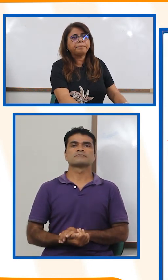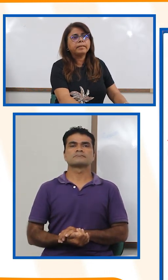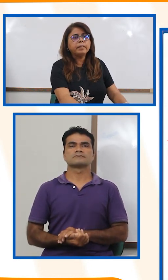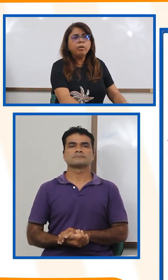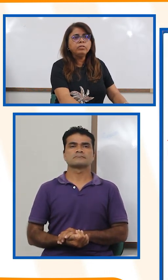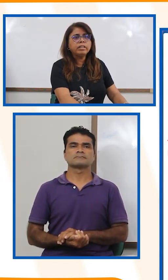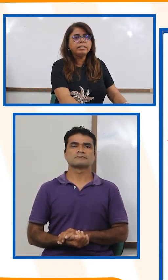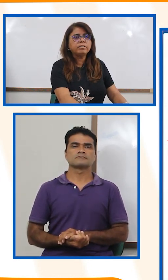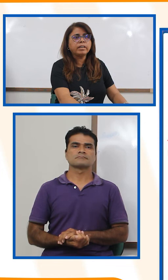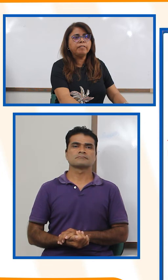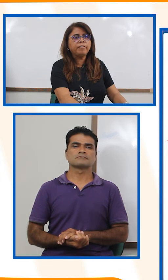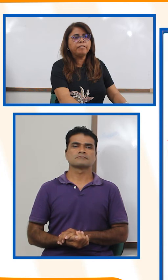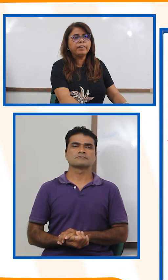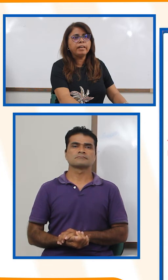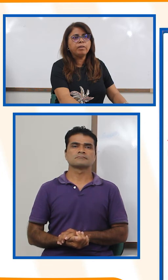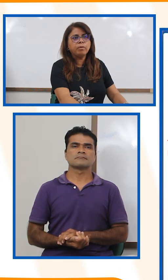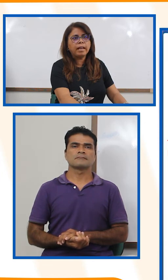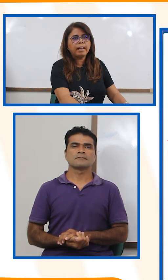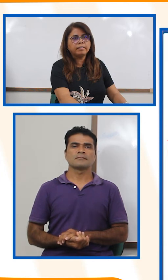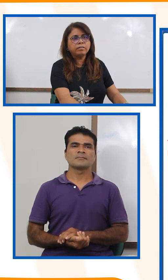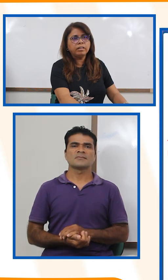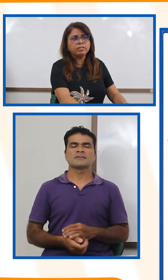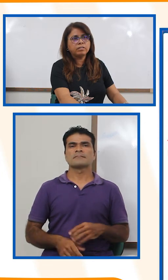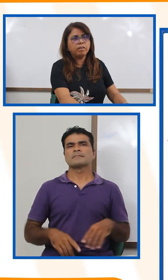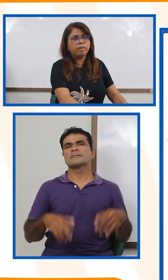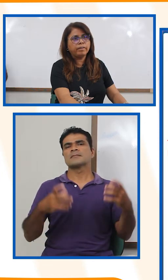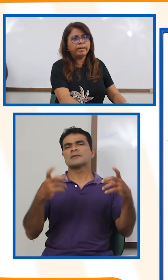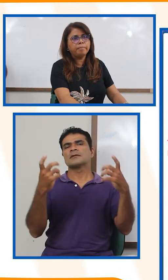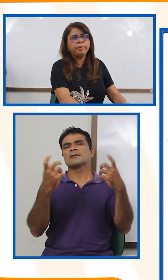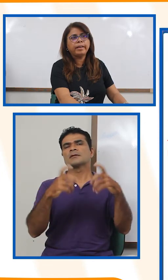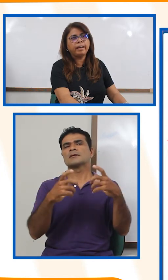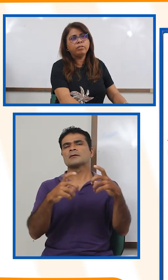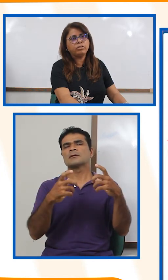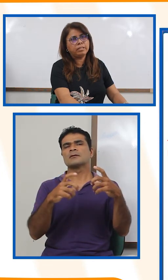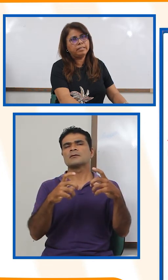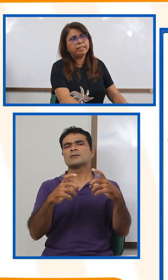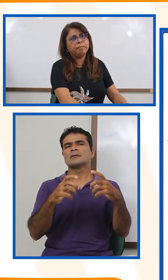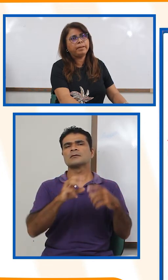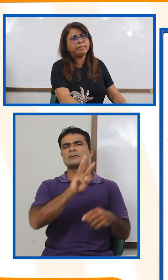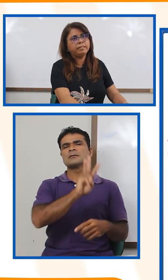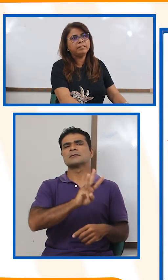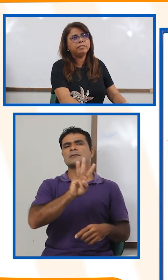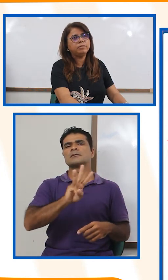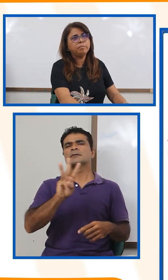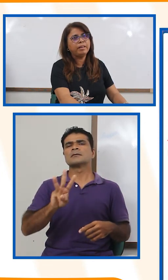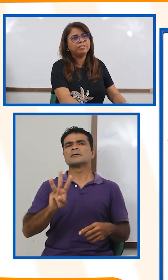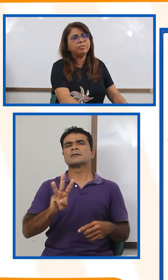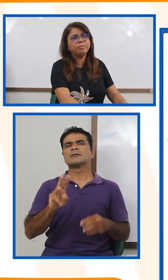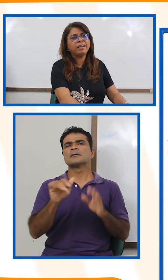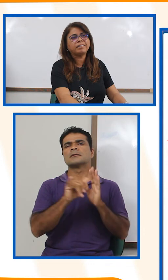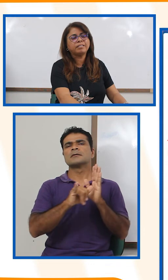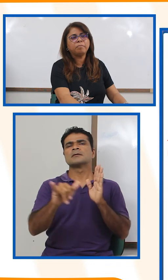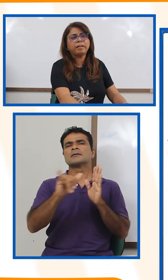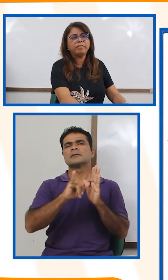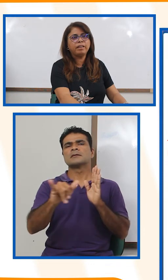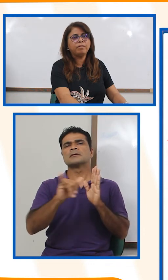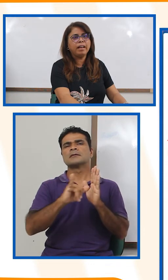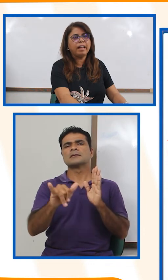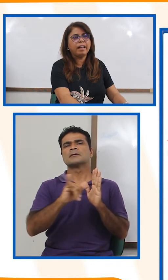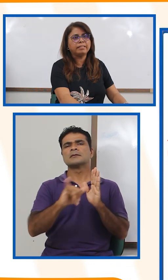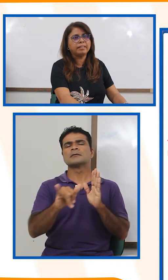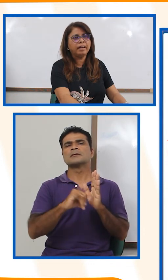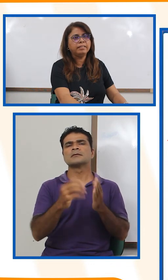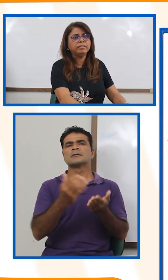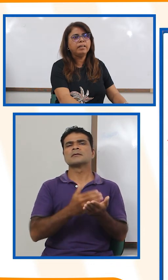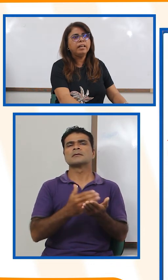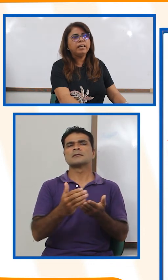Aí, onde é que isso aqui foi veiculado? Olha só, né, porque a notícia ela precisa de um meio de comunicação para